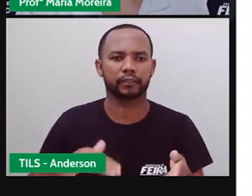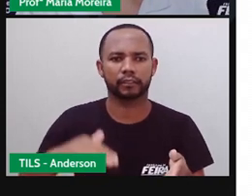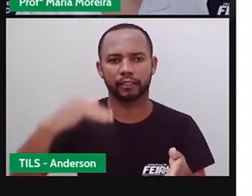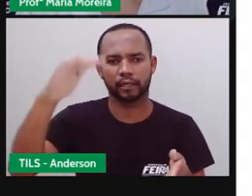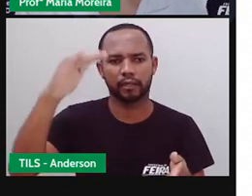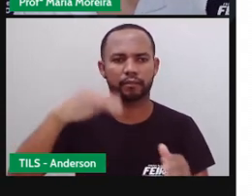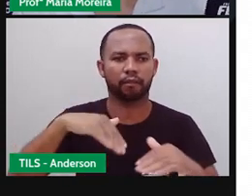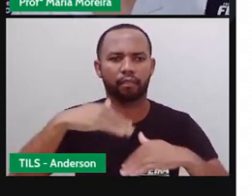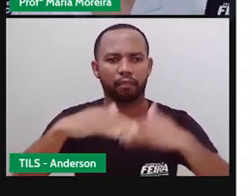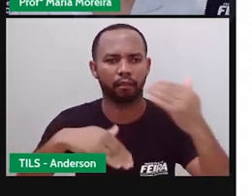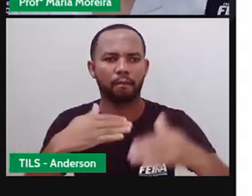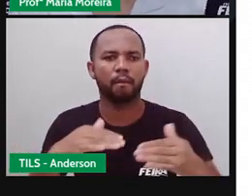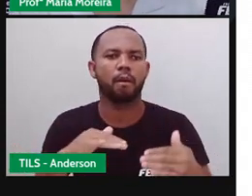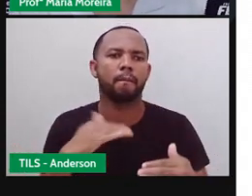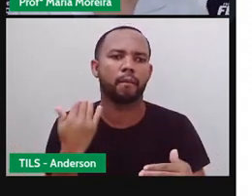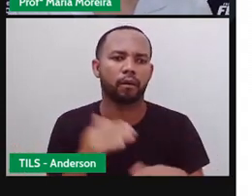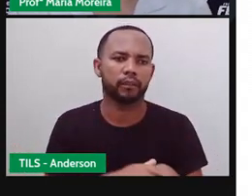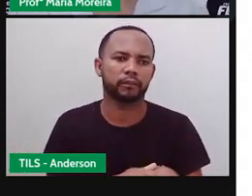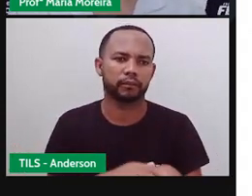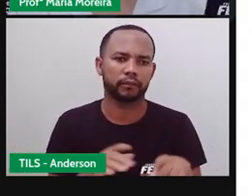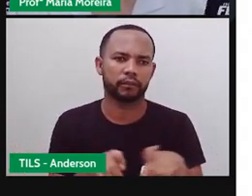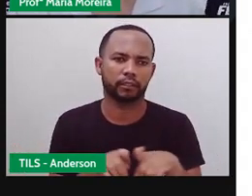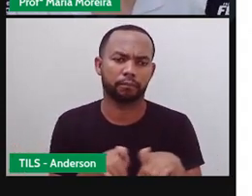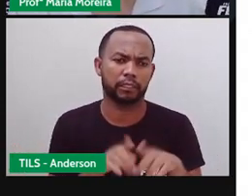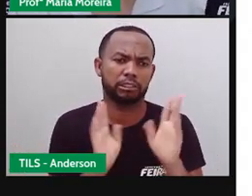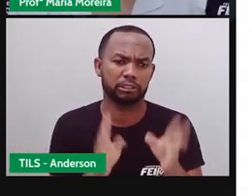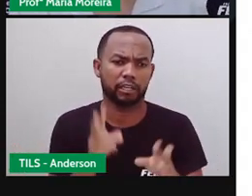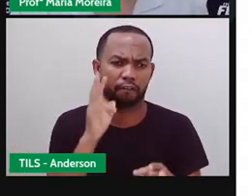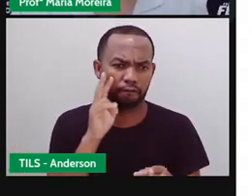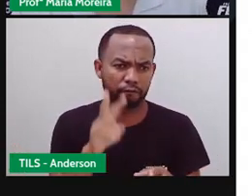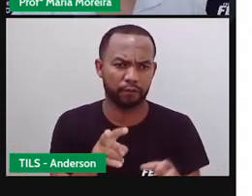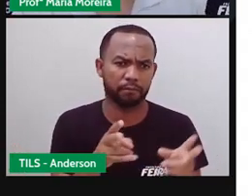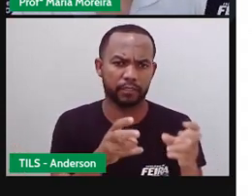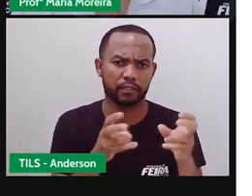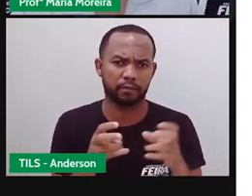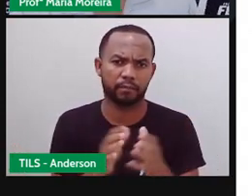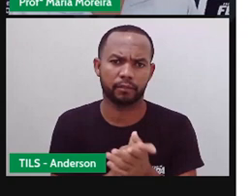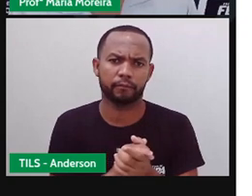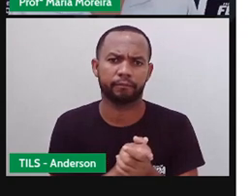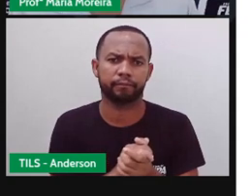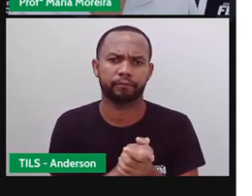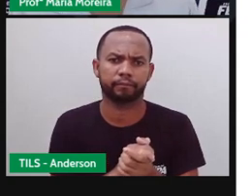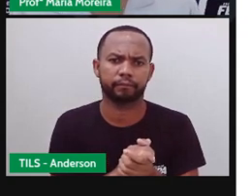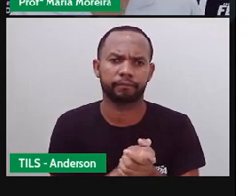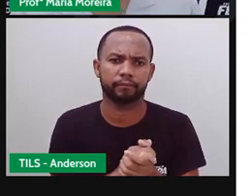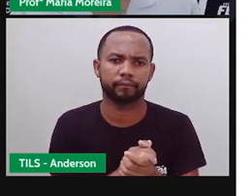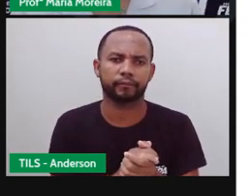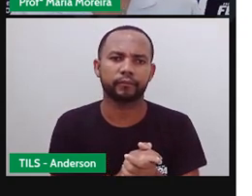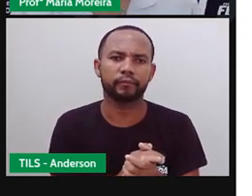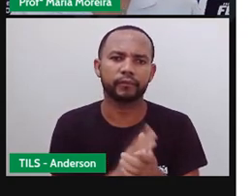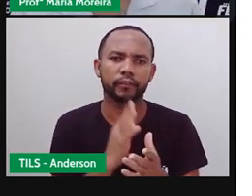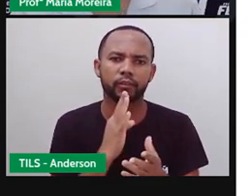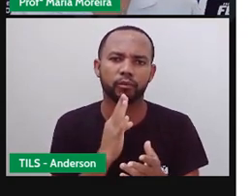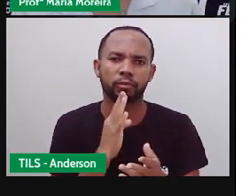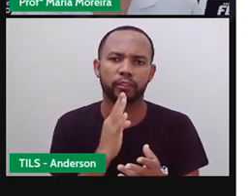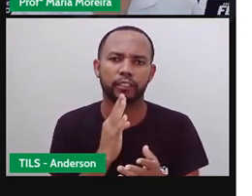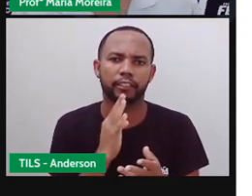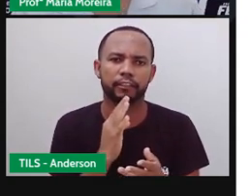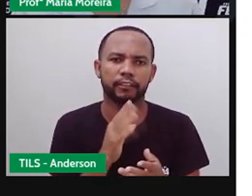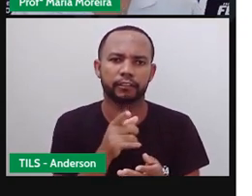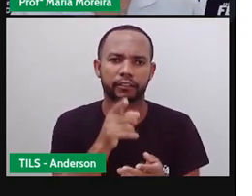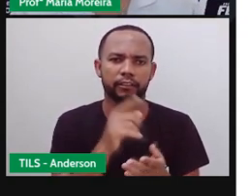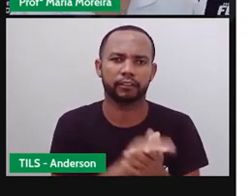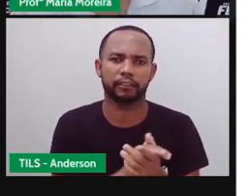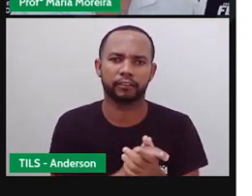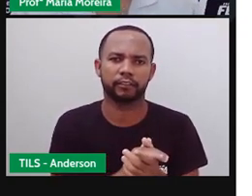morrem é bem Já viu aqui tá E aqui esse bichinho fofinho Anderson Joaninha